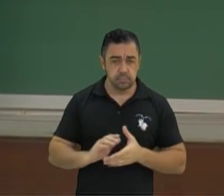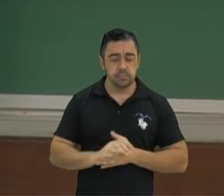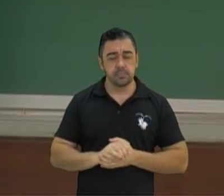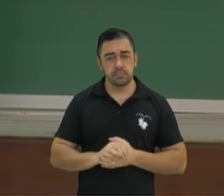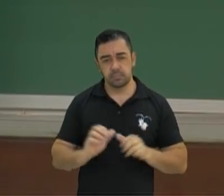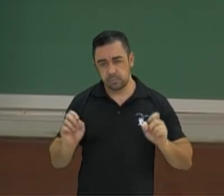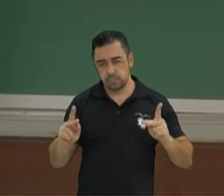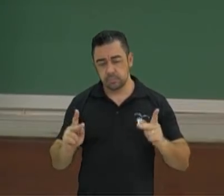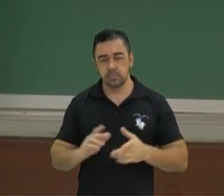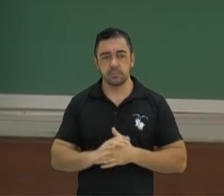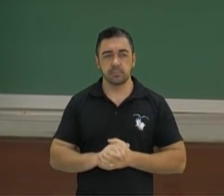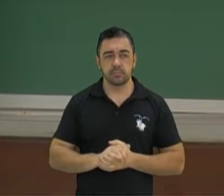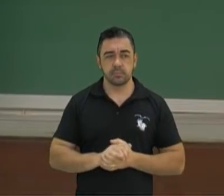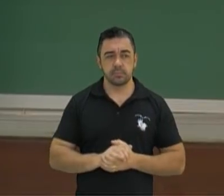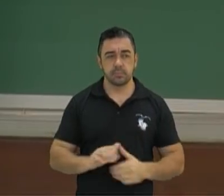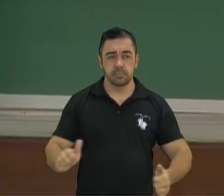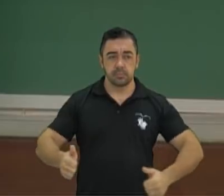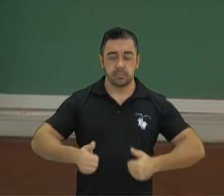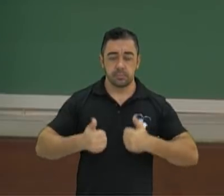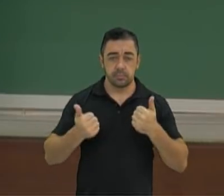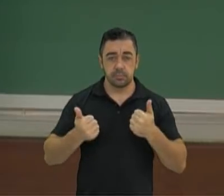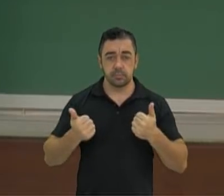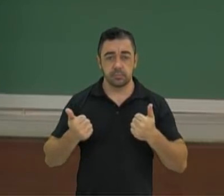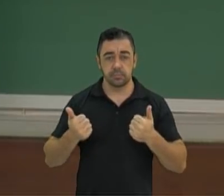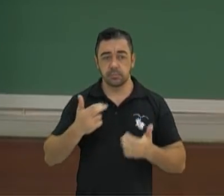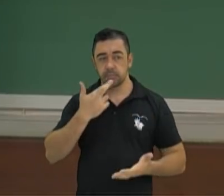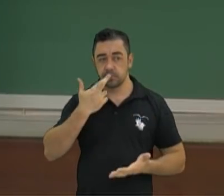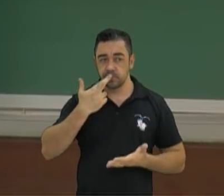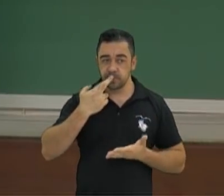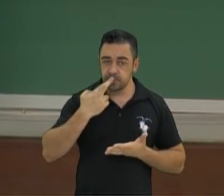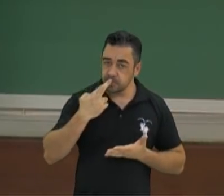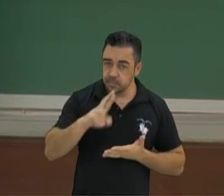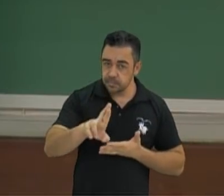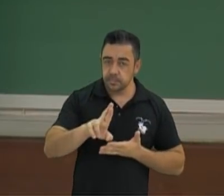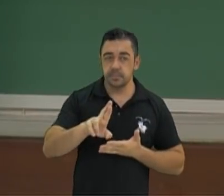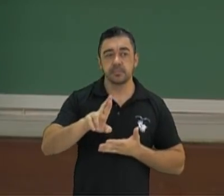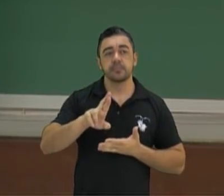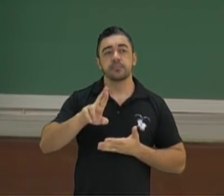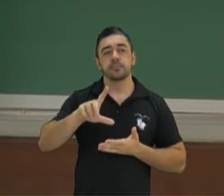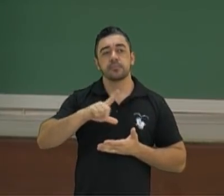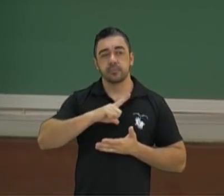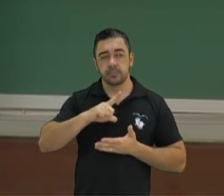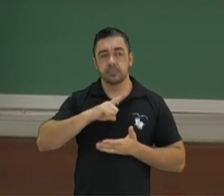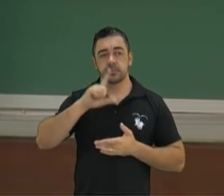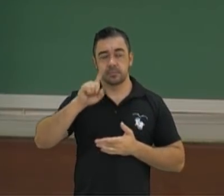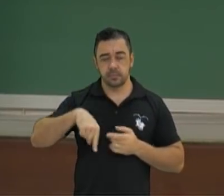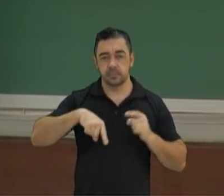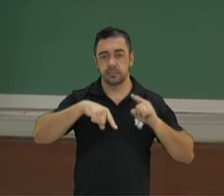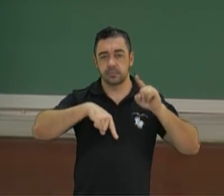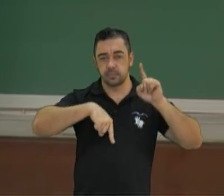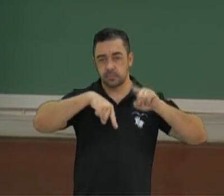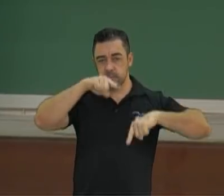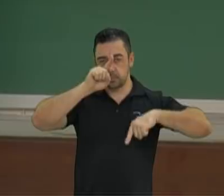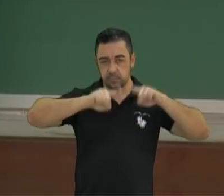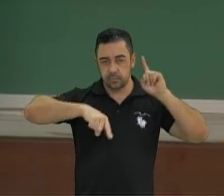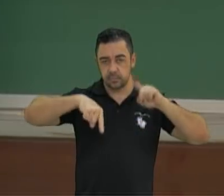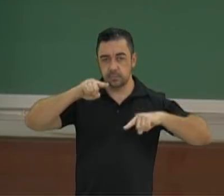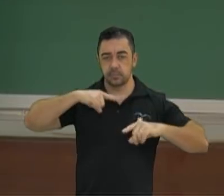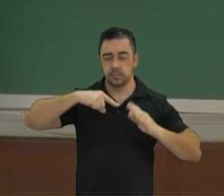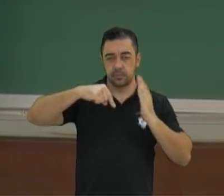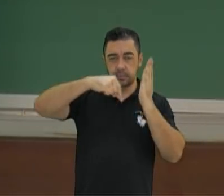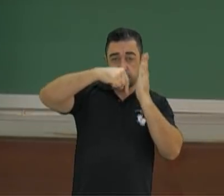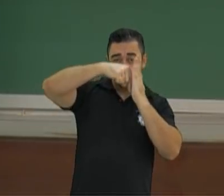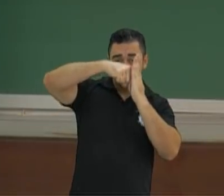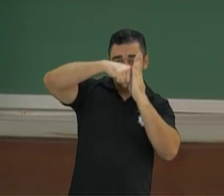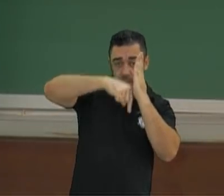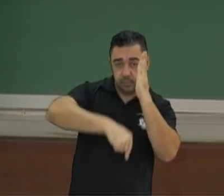ok? Beleza, então respondendo, né, significa que a temperatura,